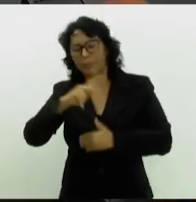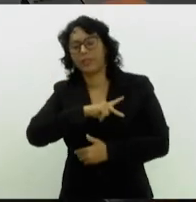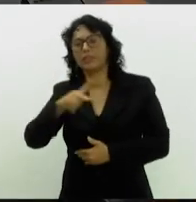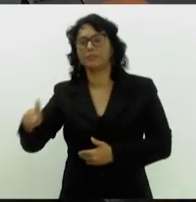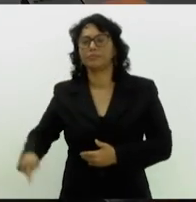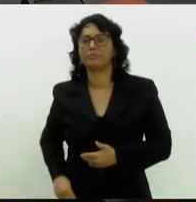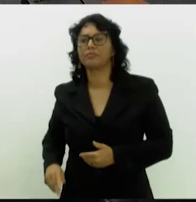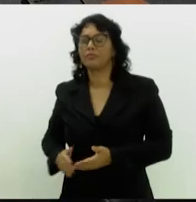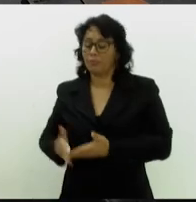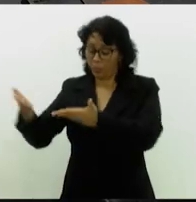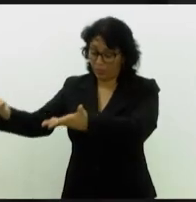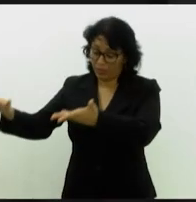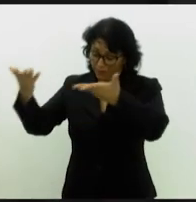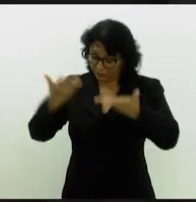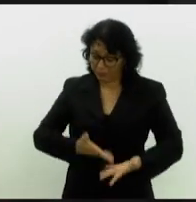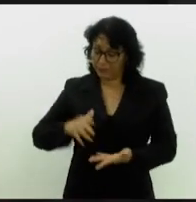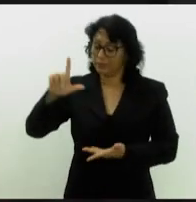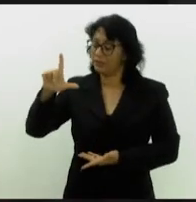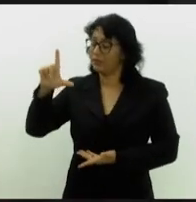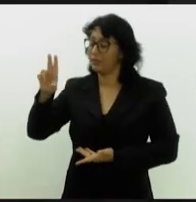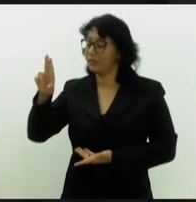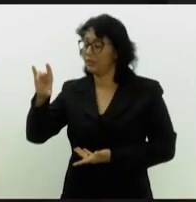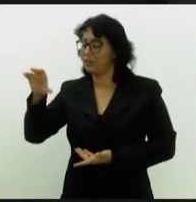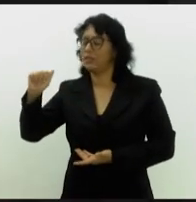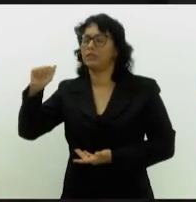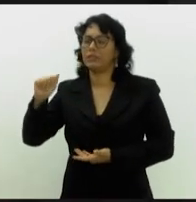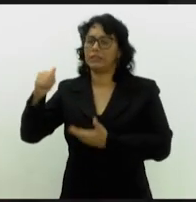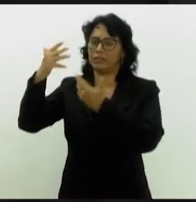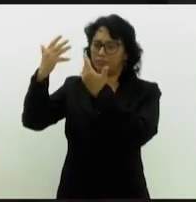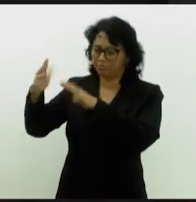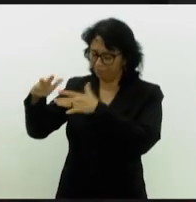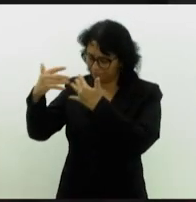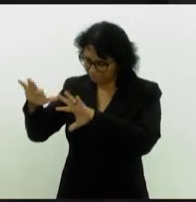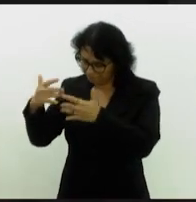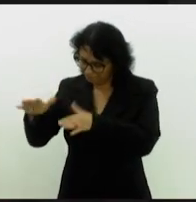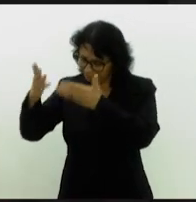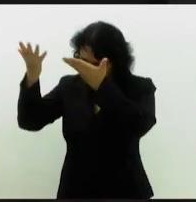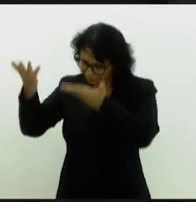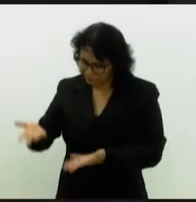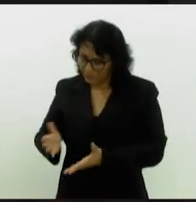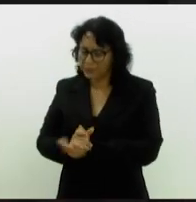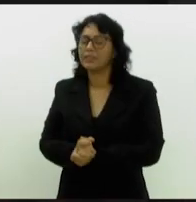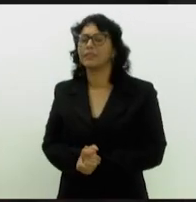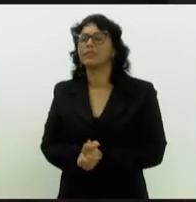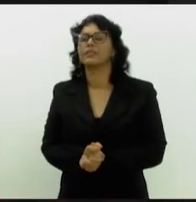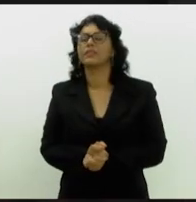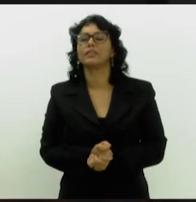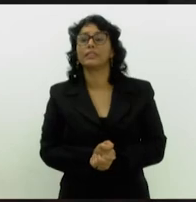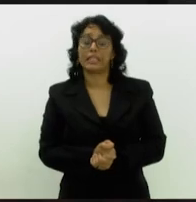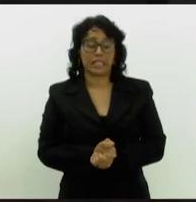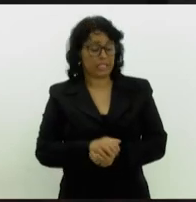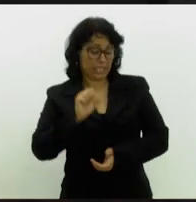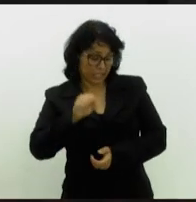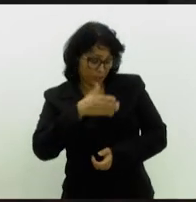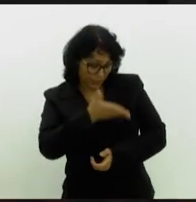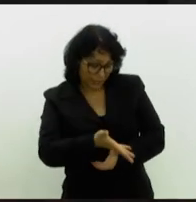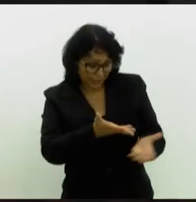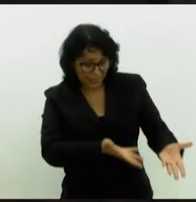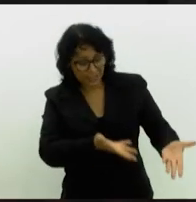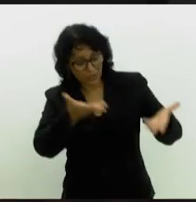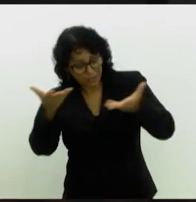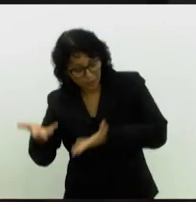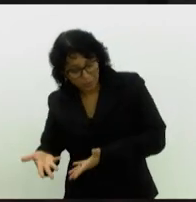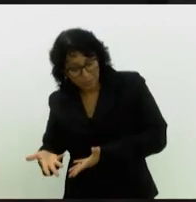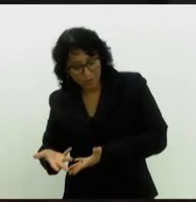Luciana seja muito bem-vinda parabéns a gente precisa disso está o convite aí se quiser estar conosco na segunda-feira às